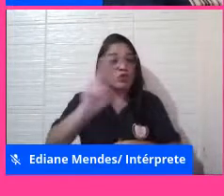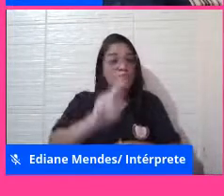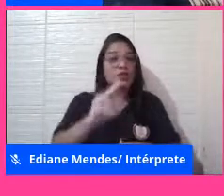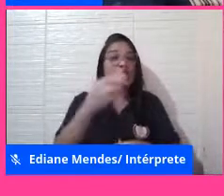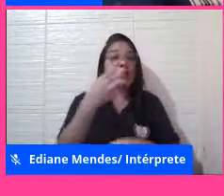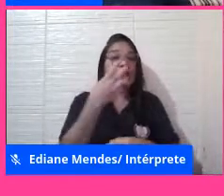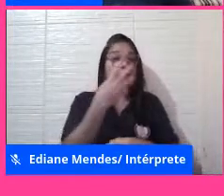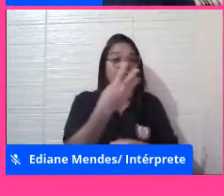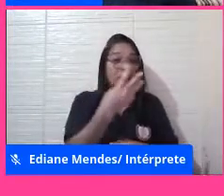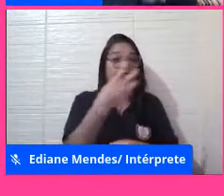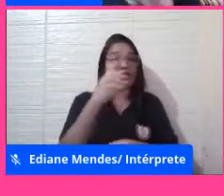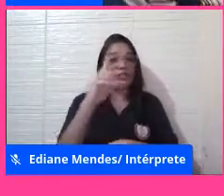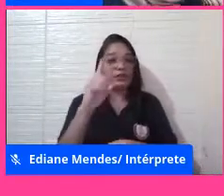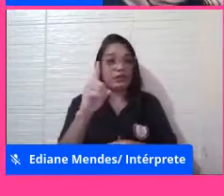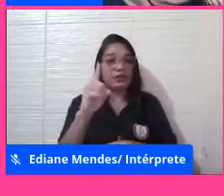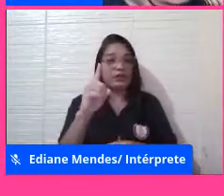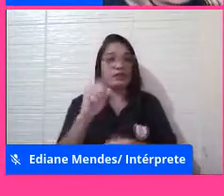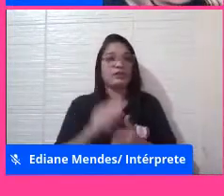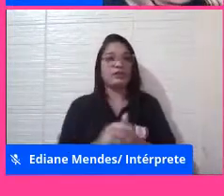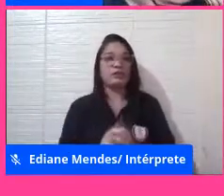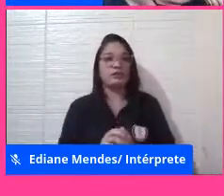Spark.